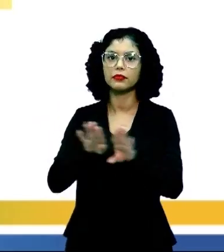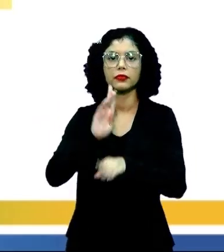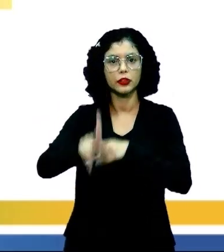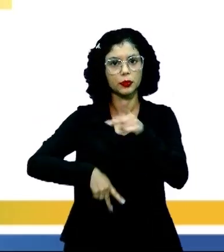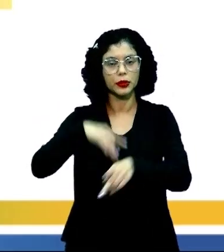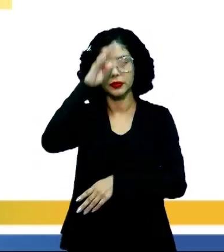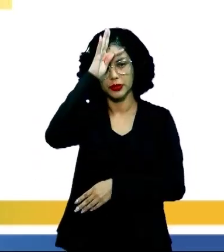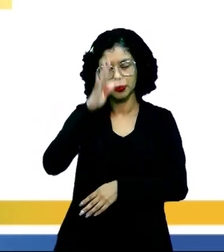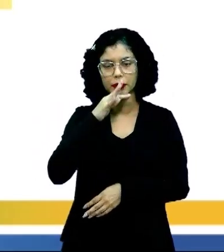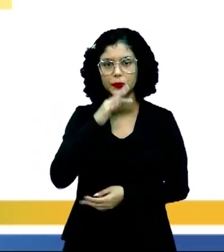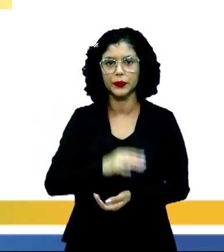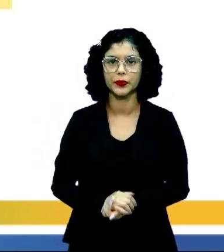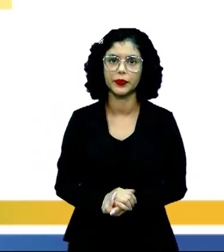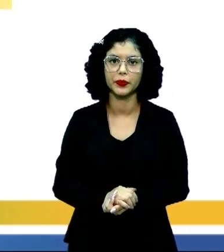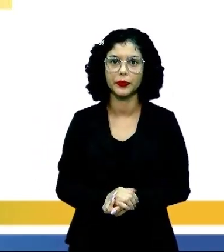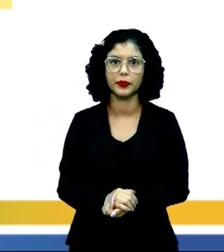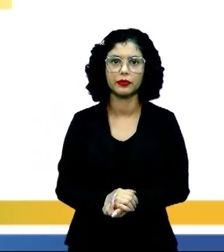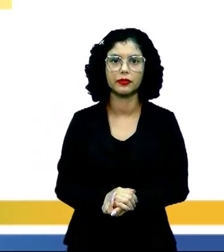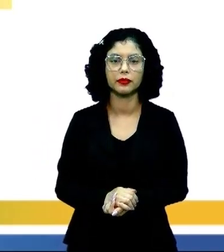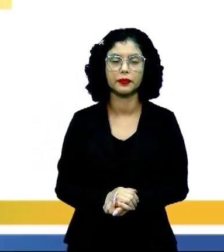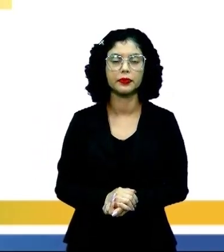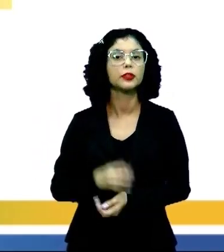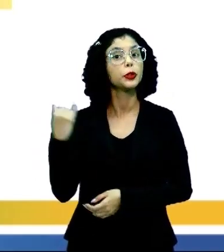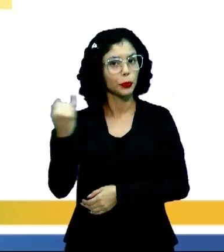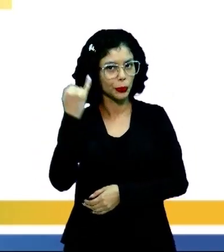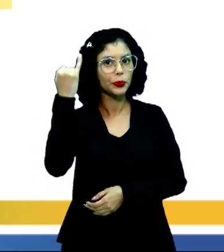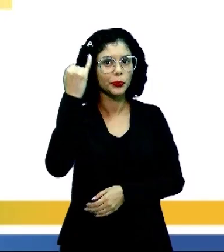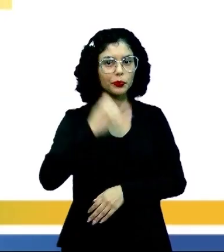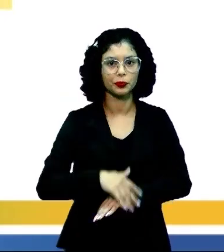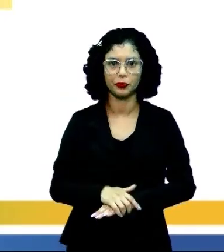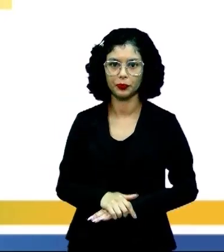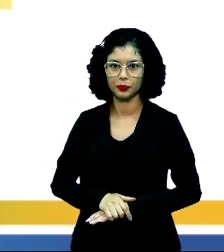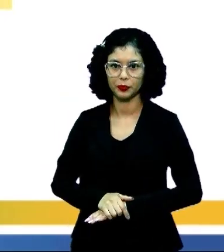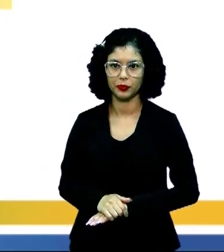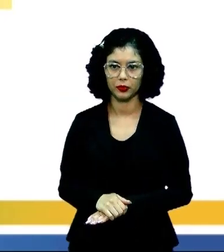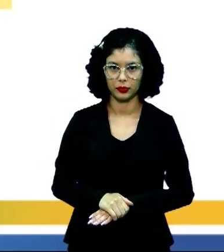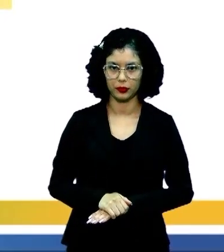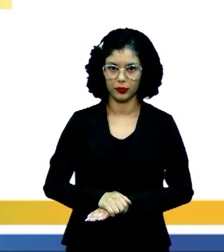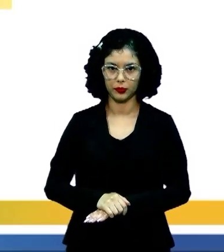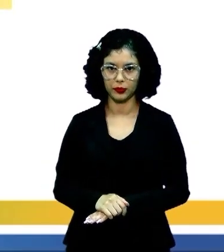povos tradicionais, né? Então, isso é muito importante.